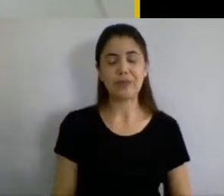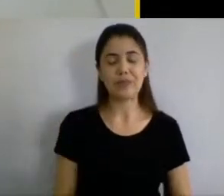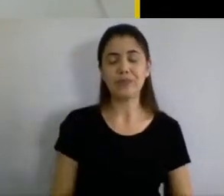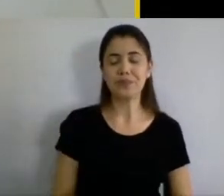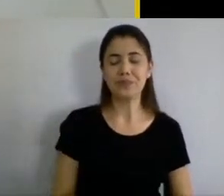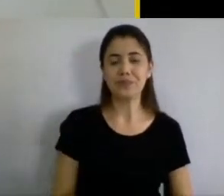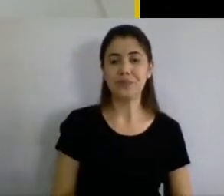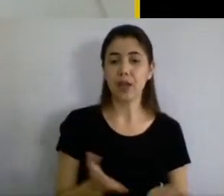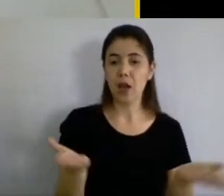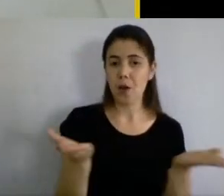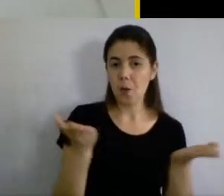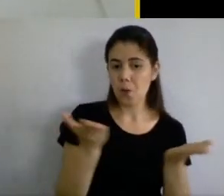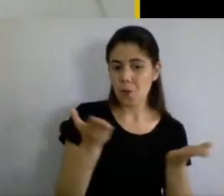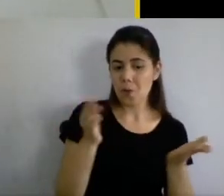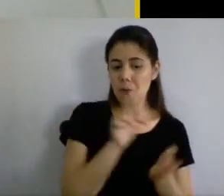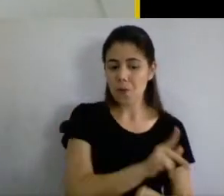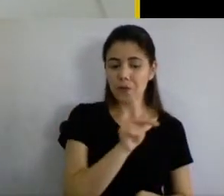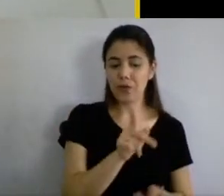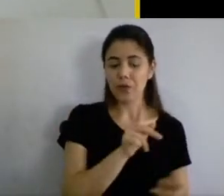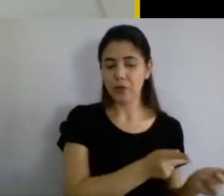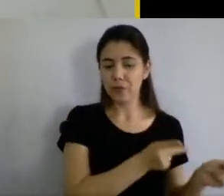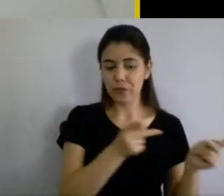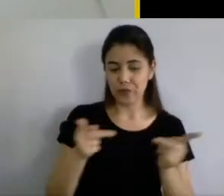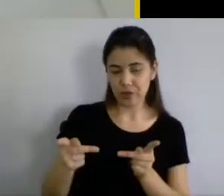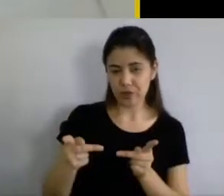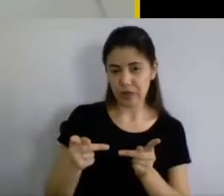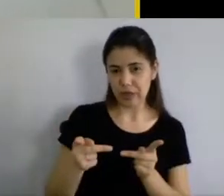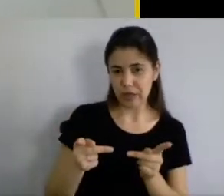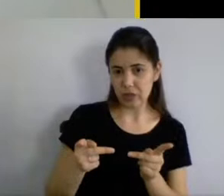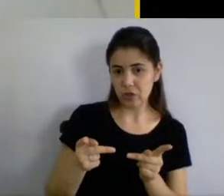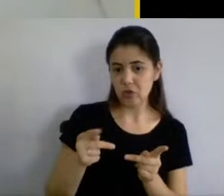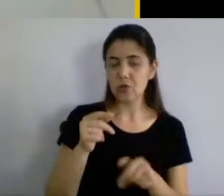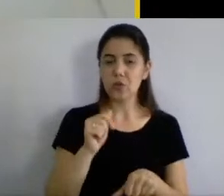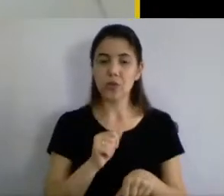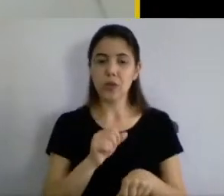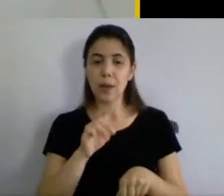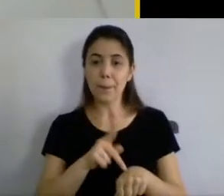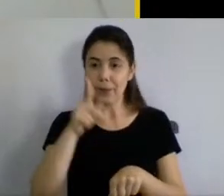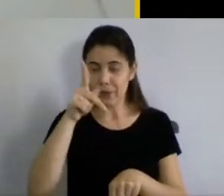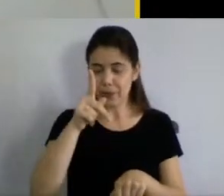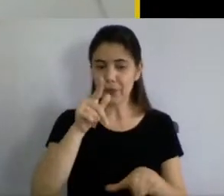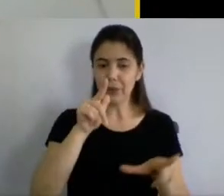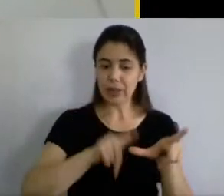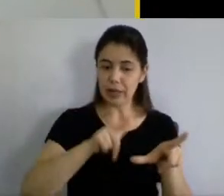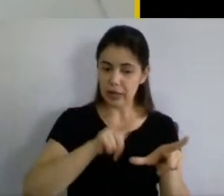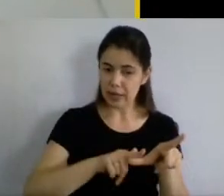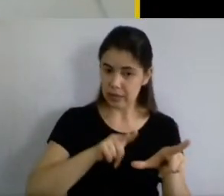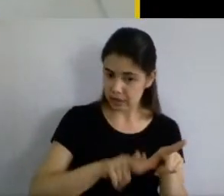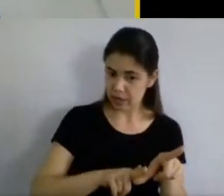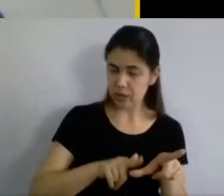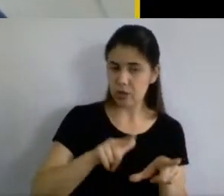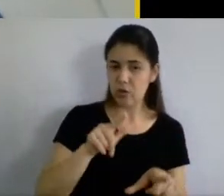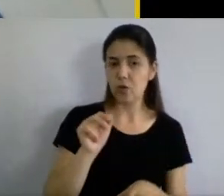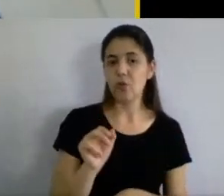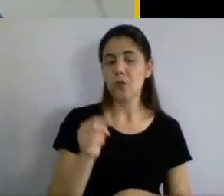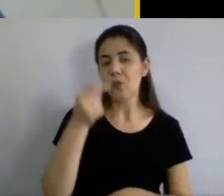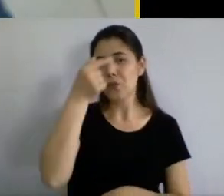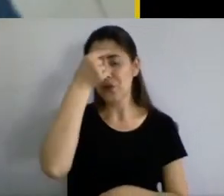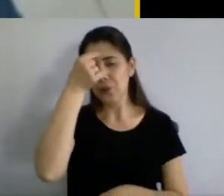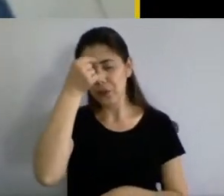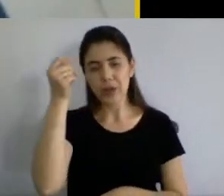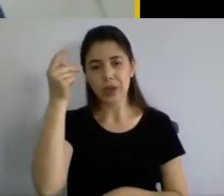professor visitante do Programa de Pós-Graduação em Letras da Universidade Federal de São Paulo, a Unifesp. Sobre sua